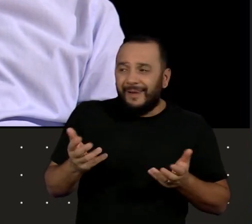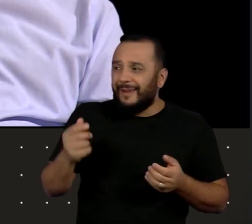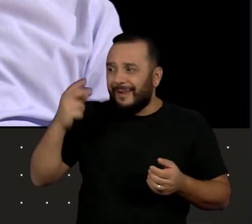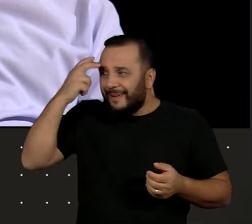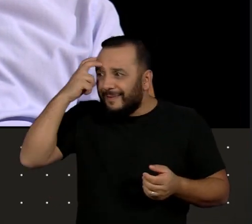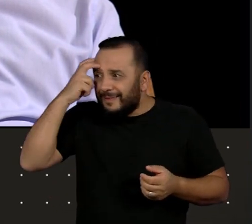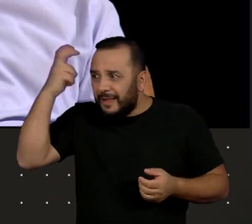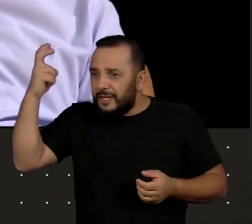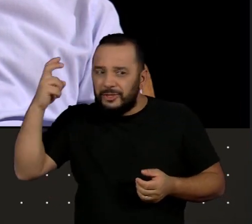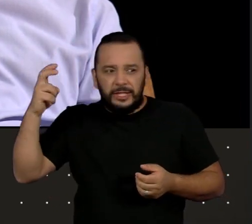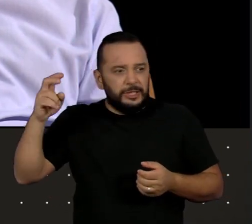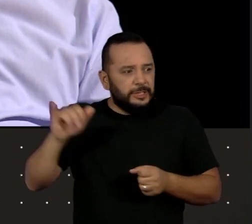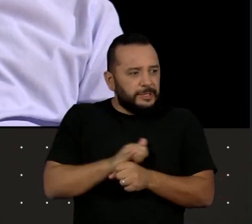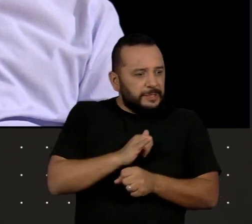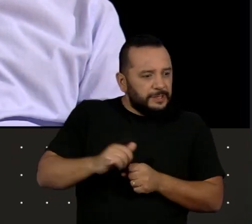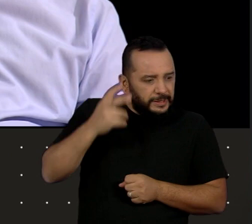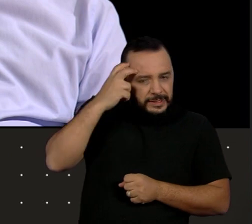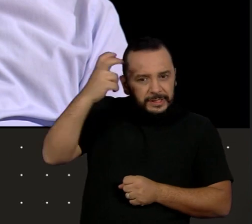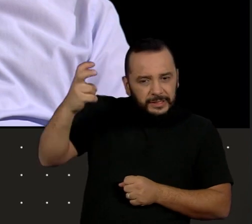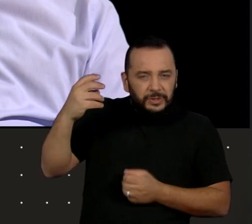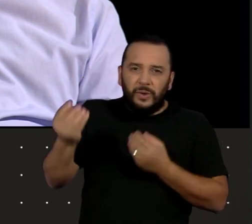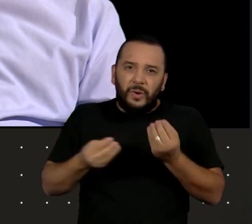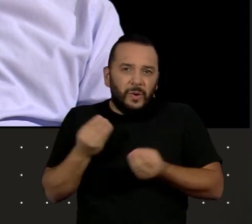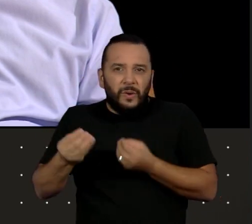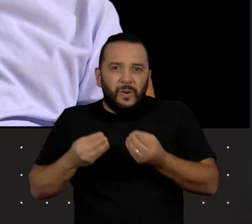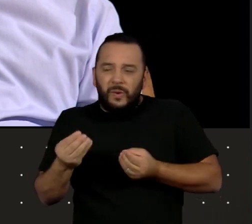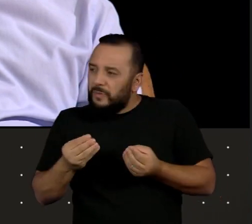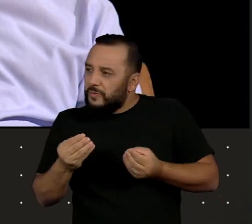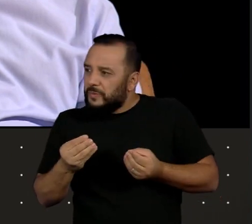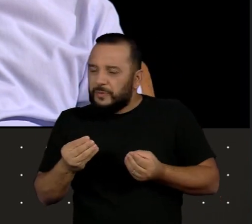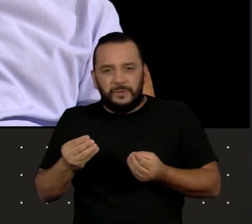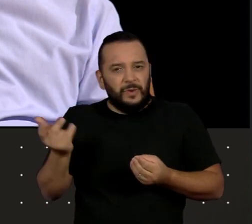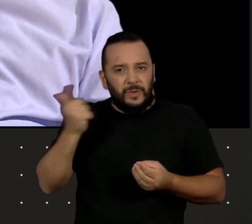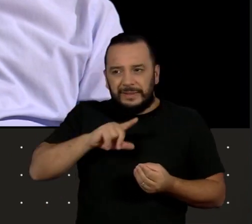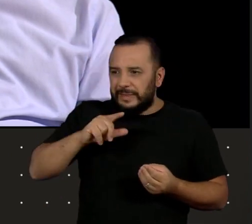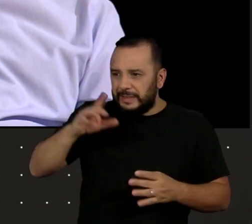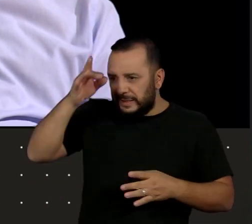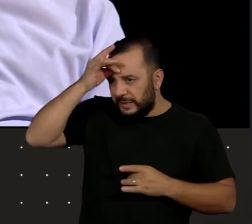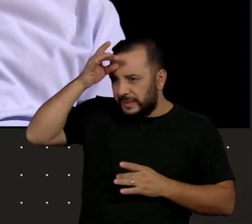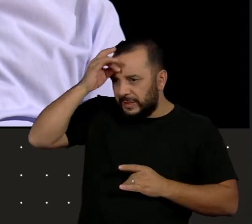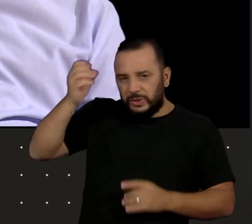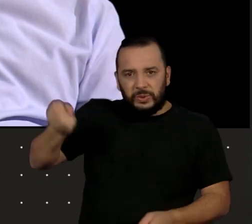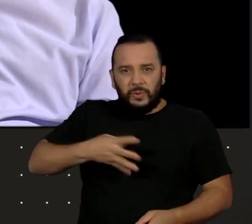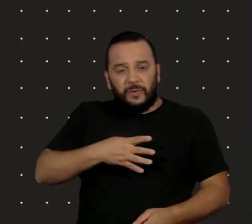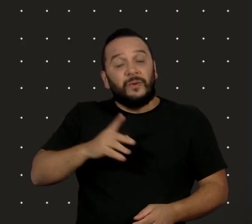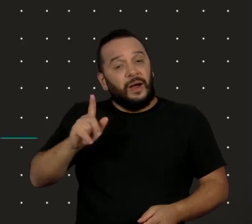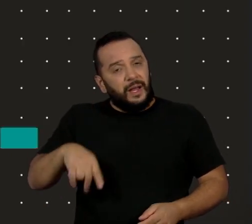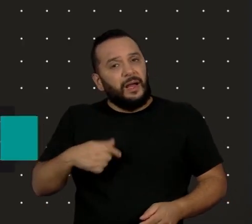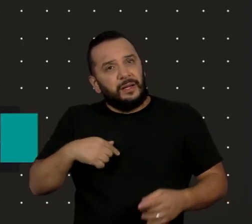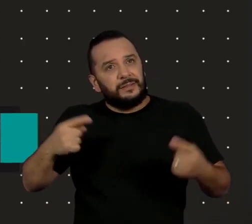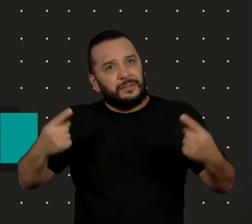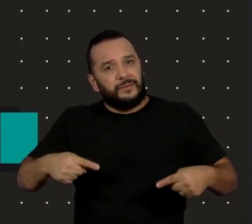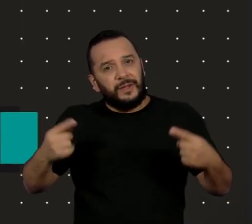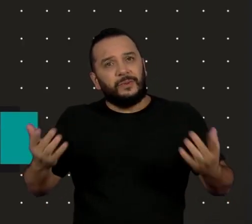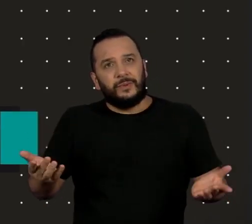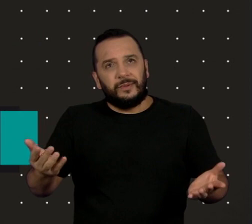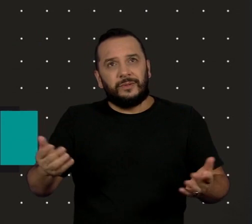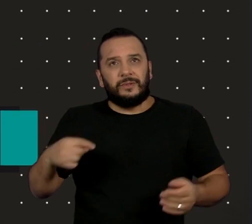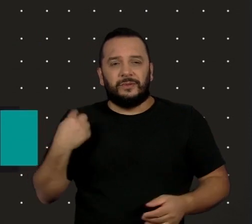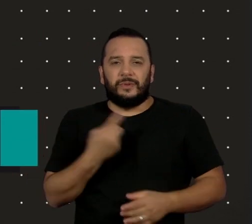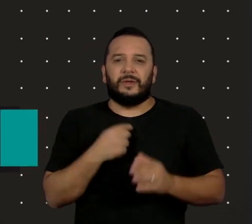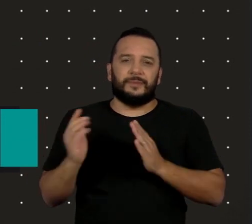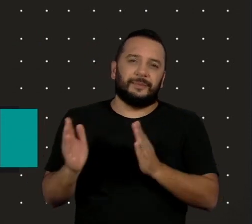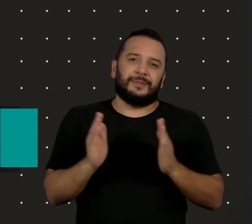inteligente, uma busca de uma outra camada, e isso tudo sempre é muito rico e desafiador. O nosso processo de ensaio